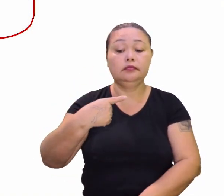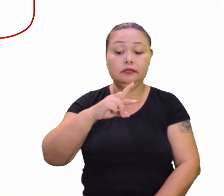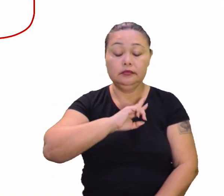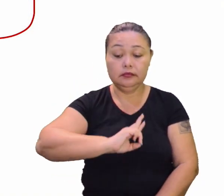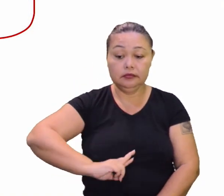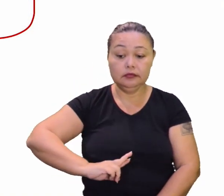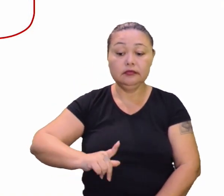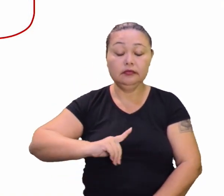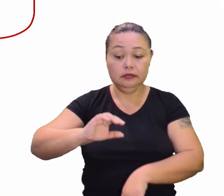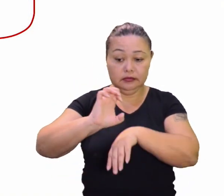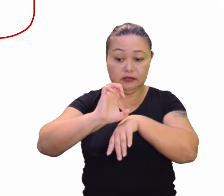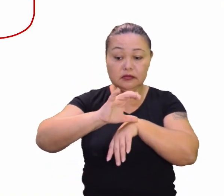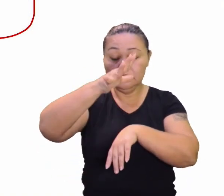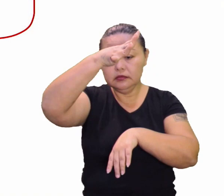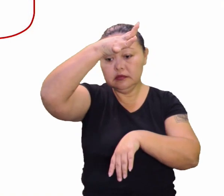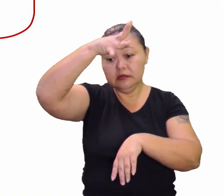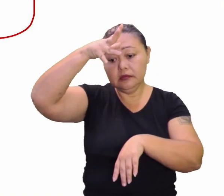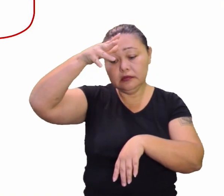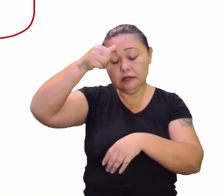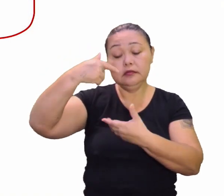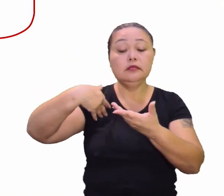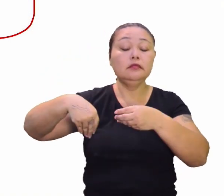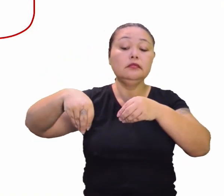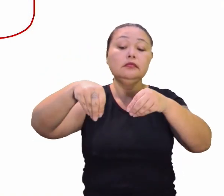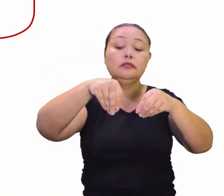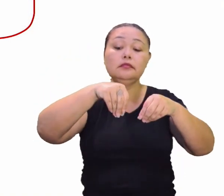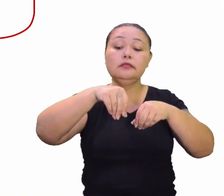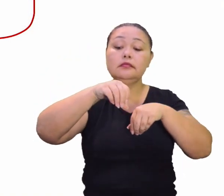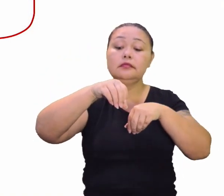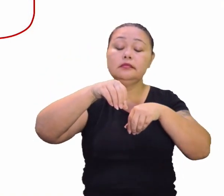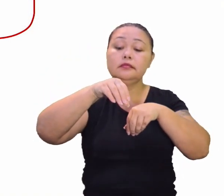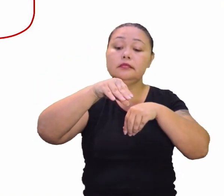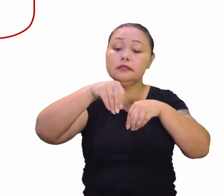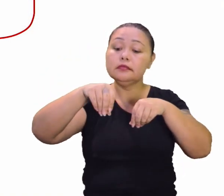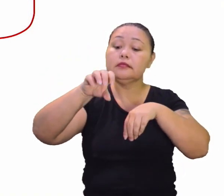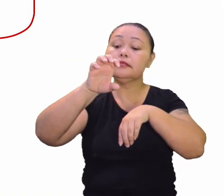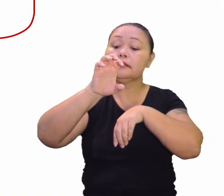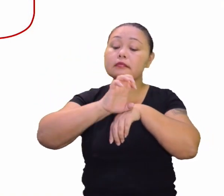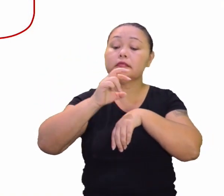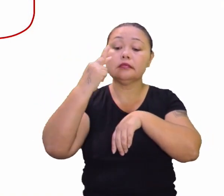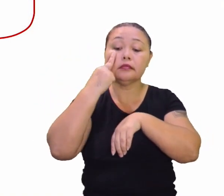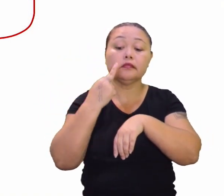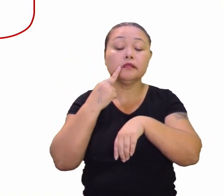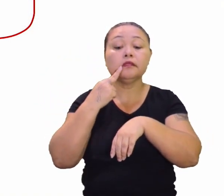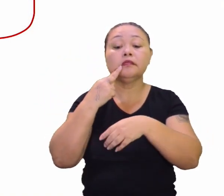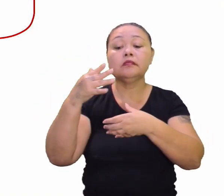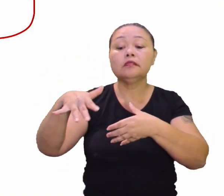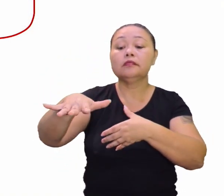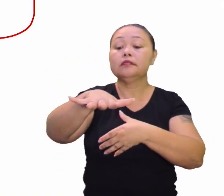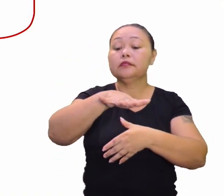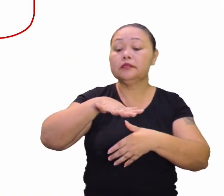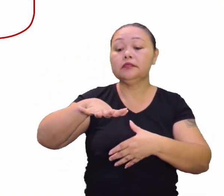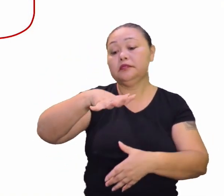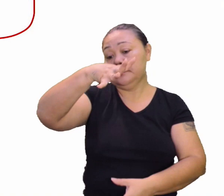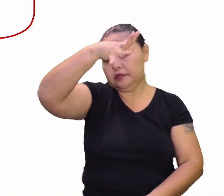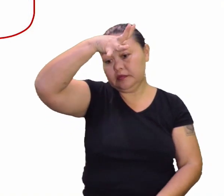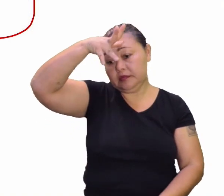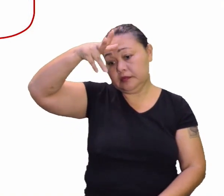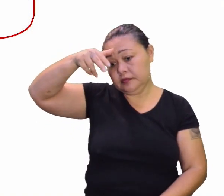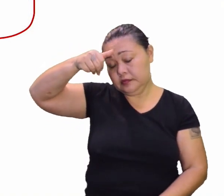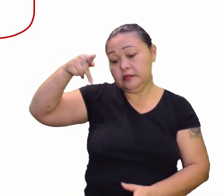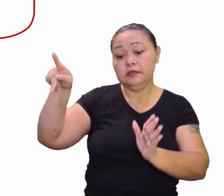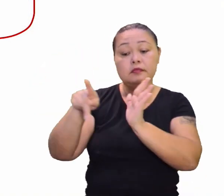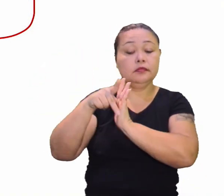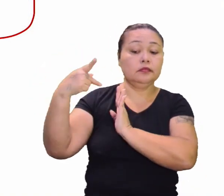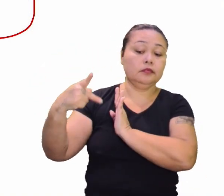tem o estado do Mato Grosso, Rondônia ainda tinha toda essa parte do território praticamente era dominada pelo Mato Grosso, né?